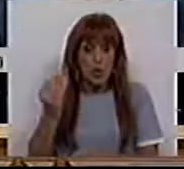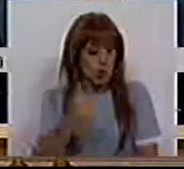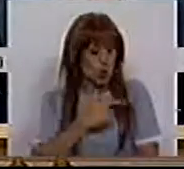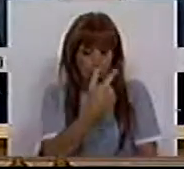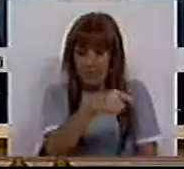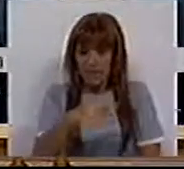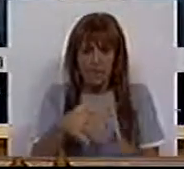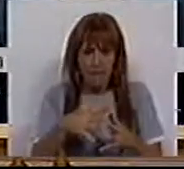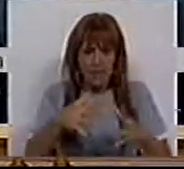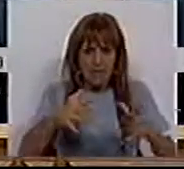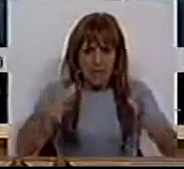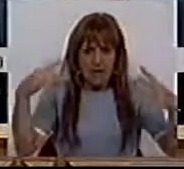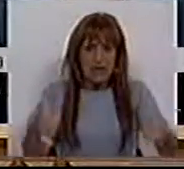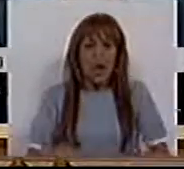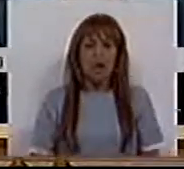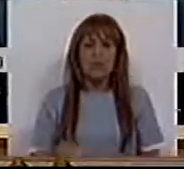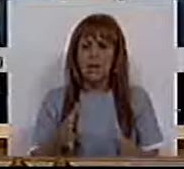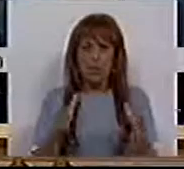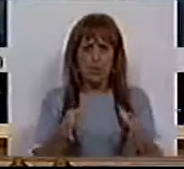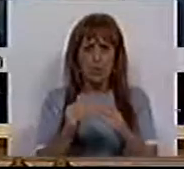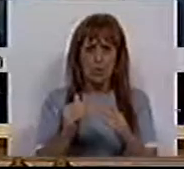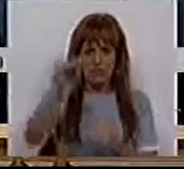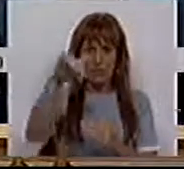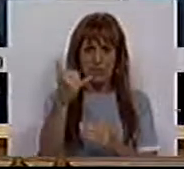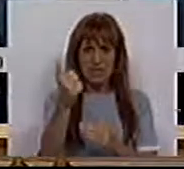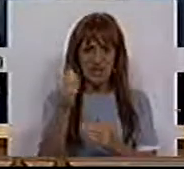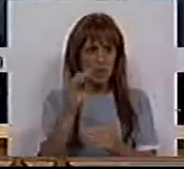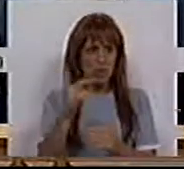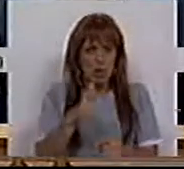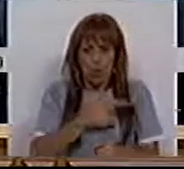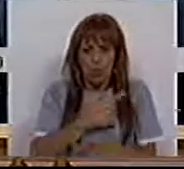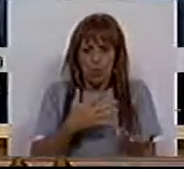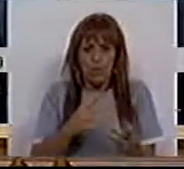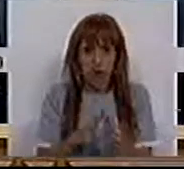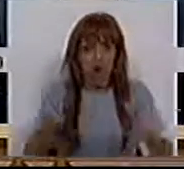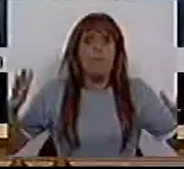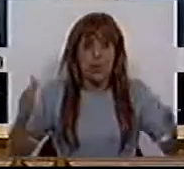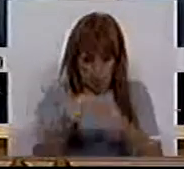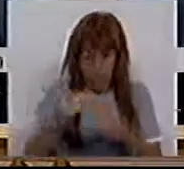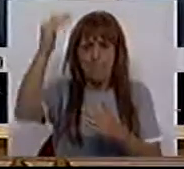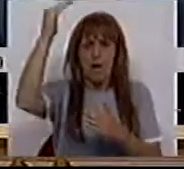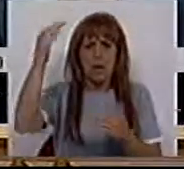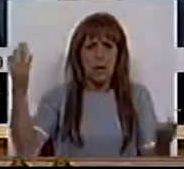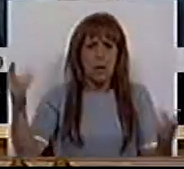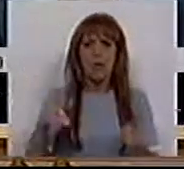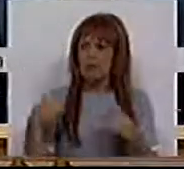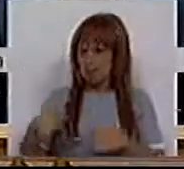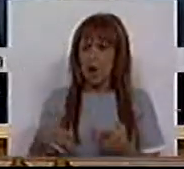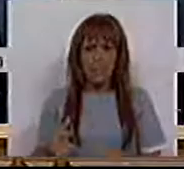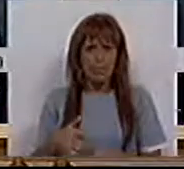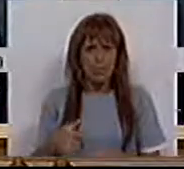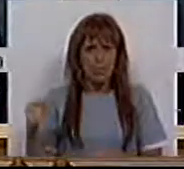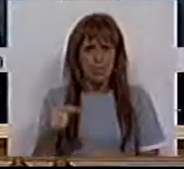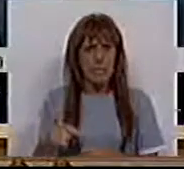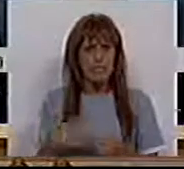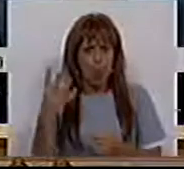por turma está a aumentar, o segmento acima de 25 de alunos por turma aumentou e já temos pelo